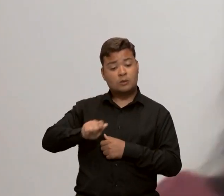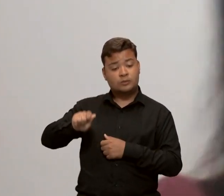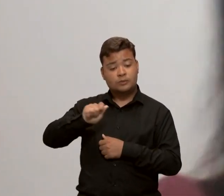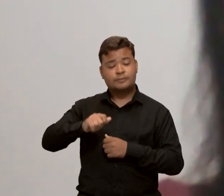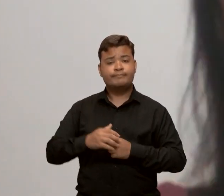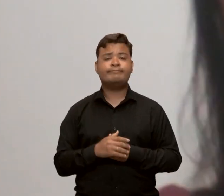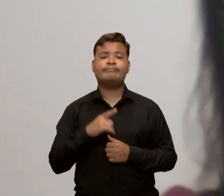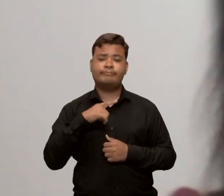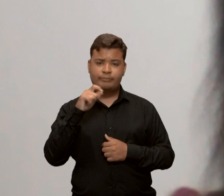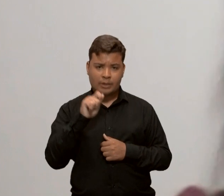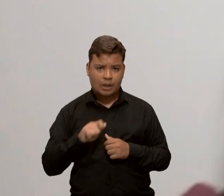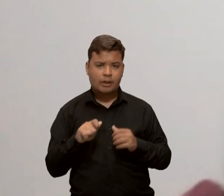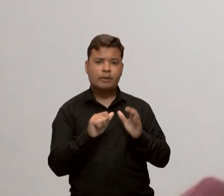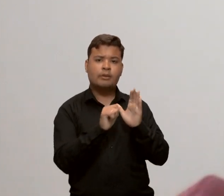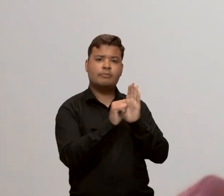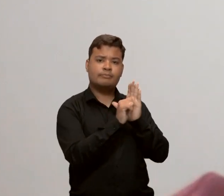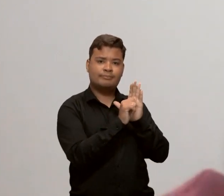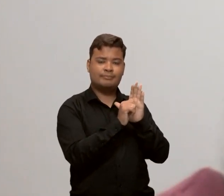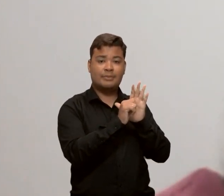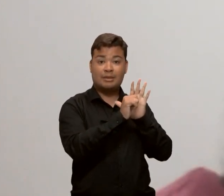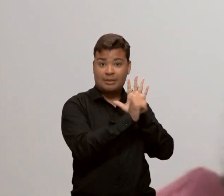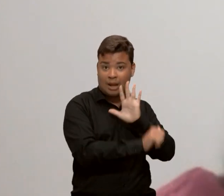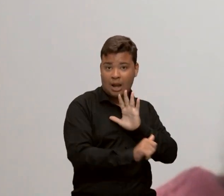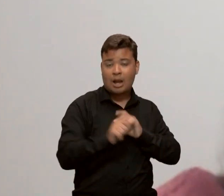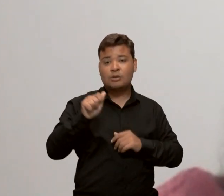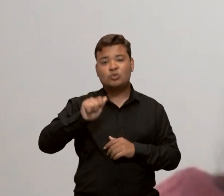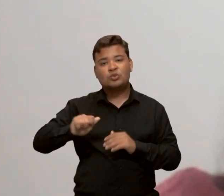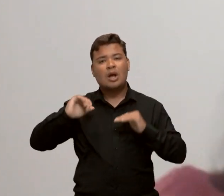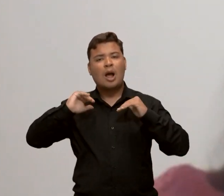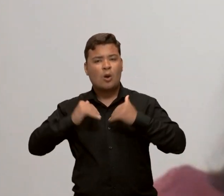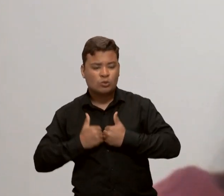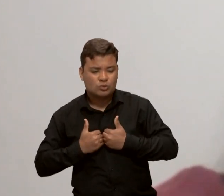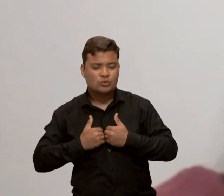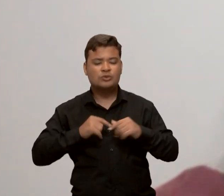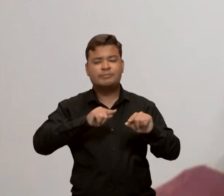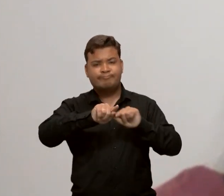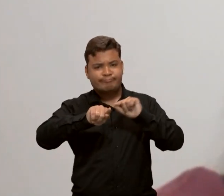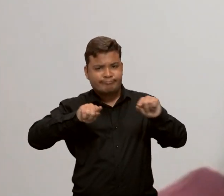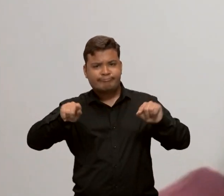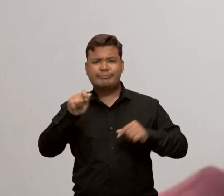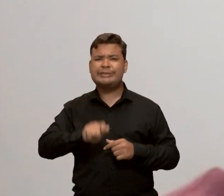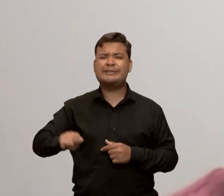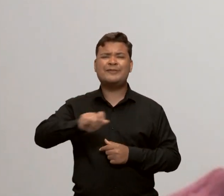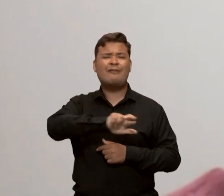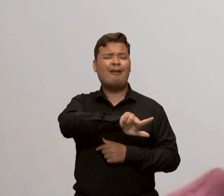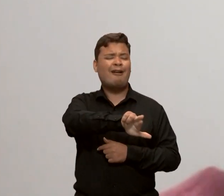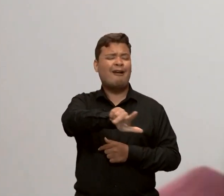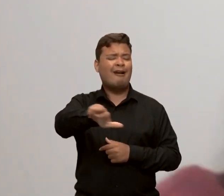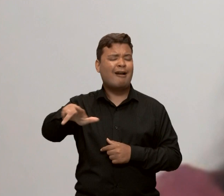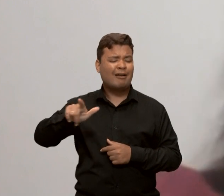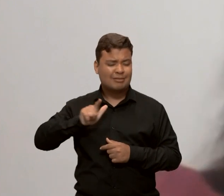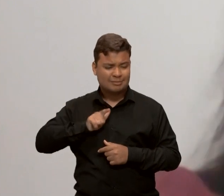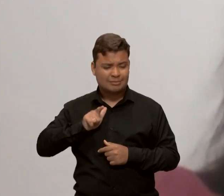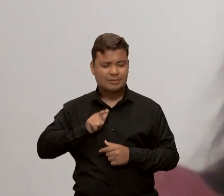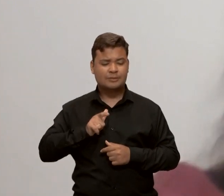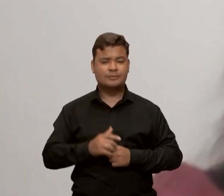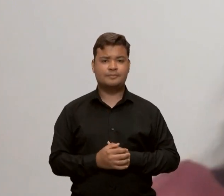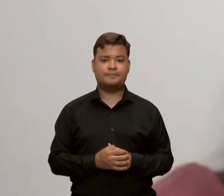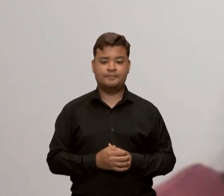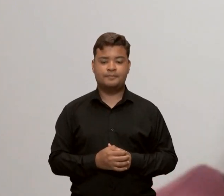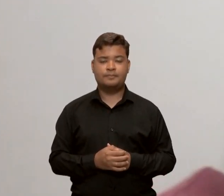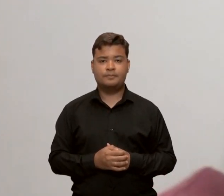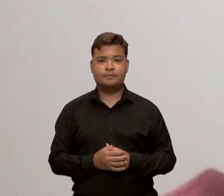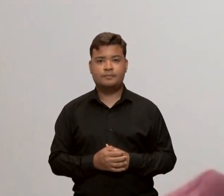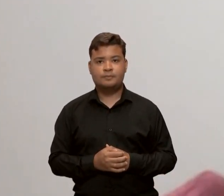Down, Associação do Autista, tantas e infinitas associações que nós encontramos por aí,